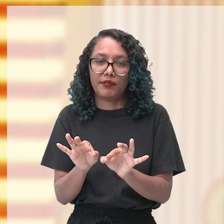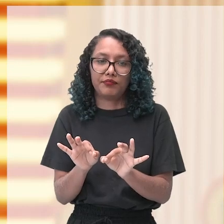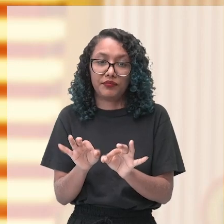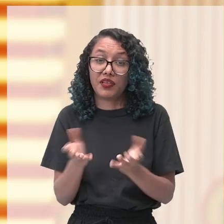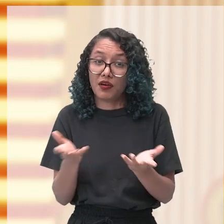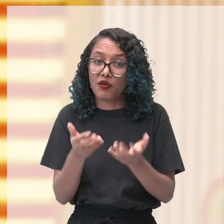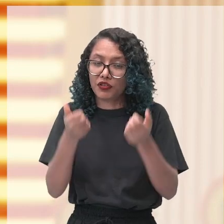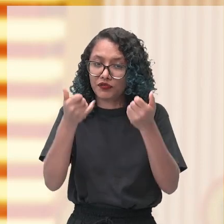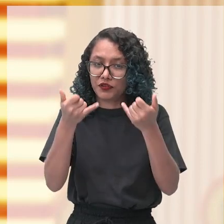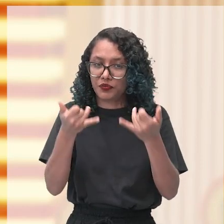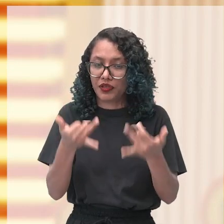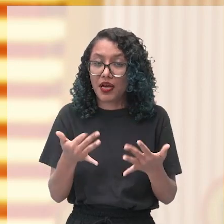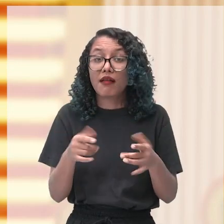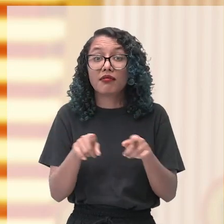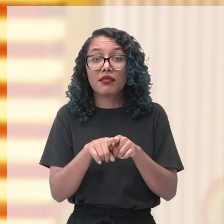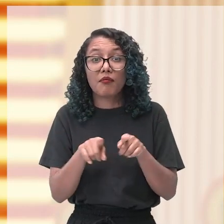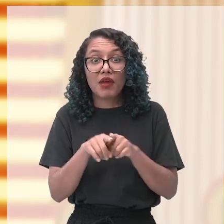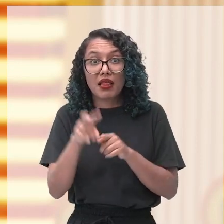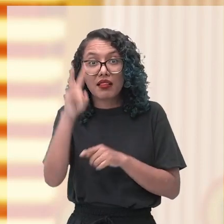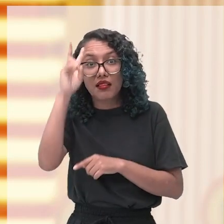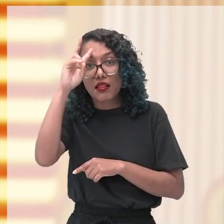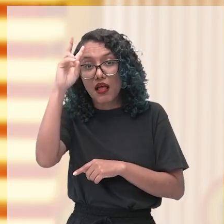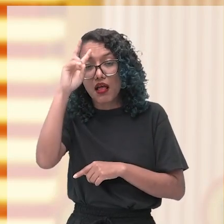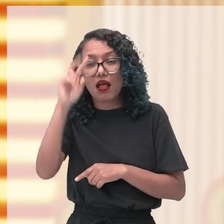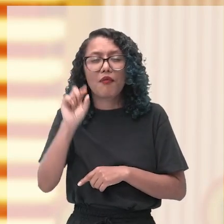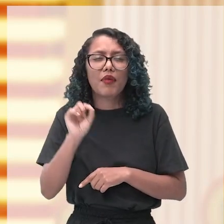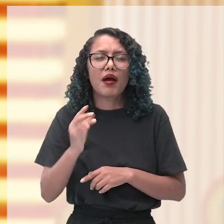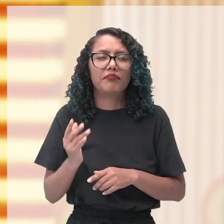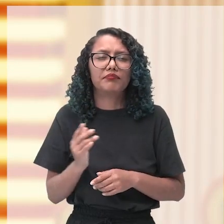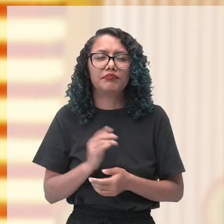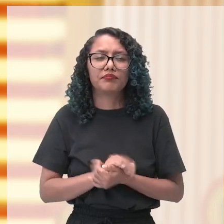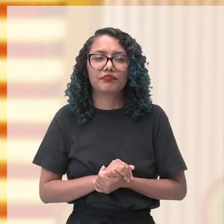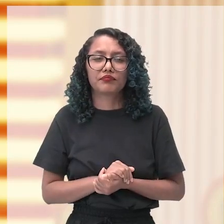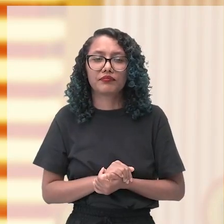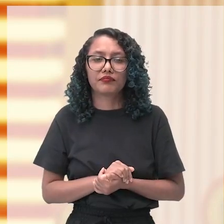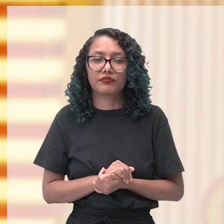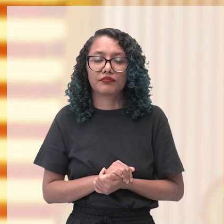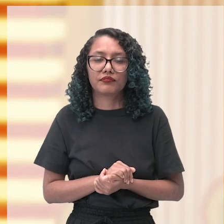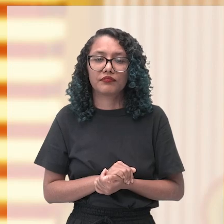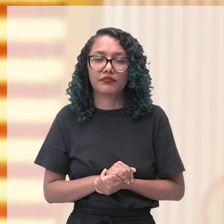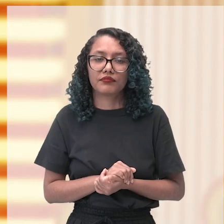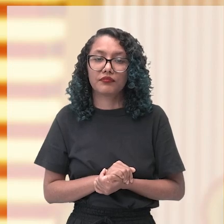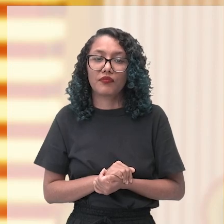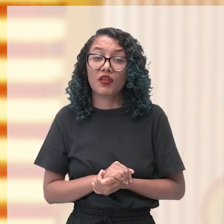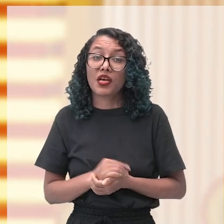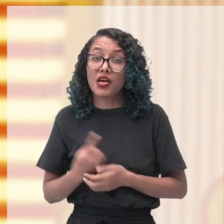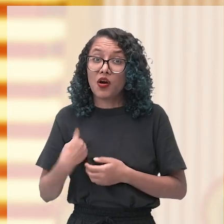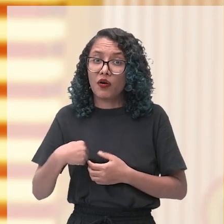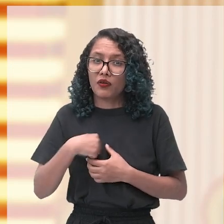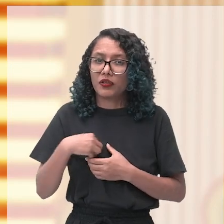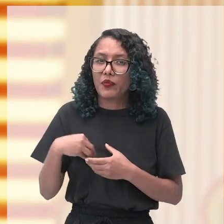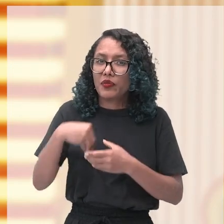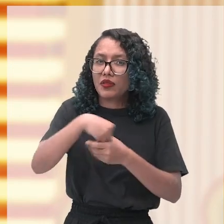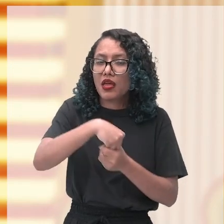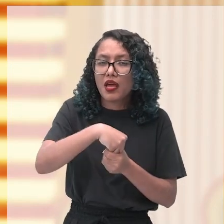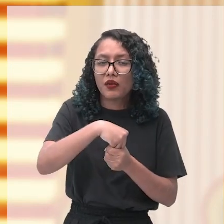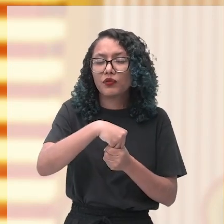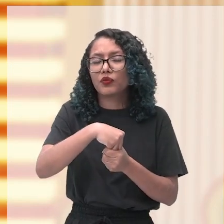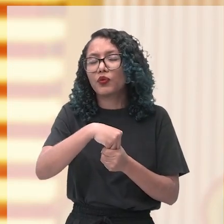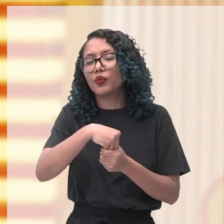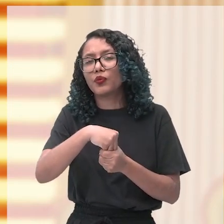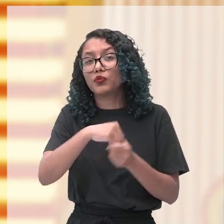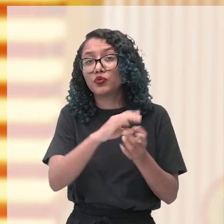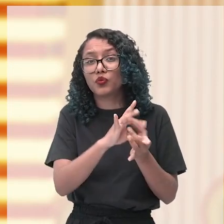tratar. Sempre lembrando, né, que estamos inseridos em um contexto na qual o